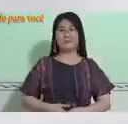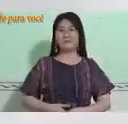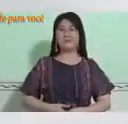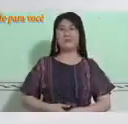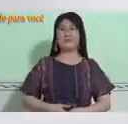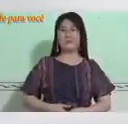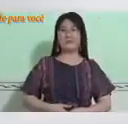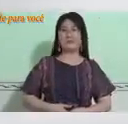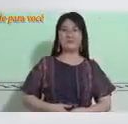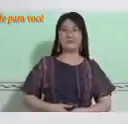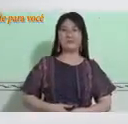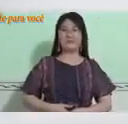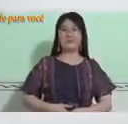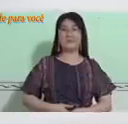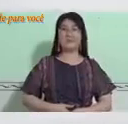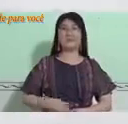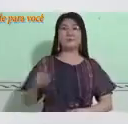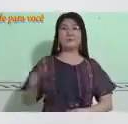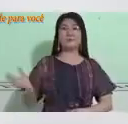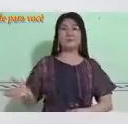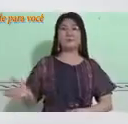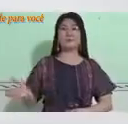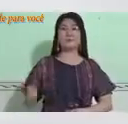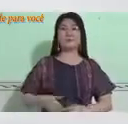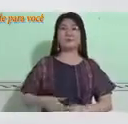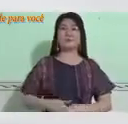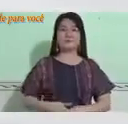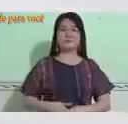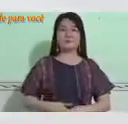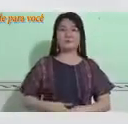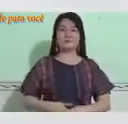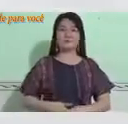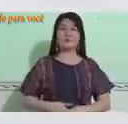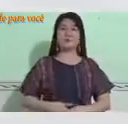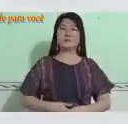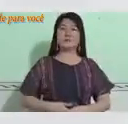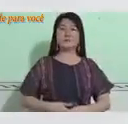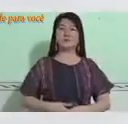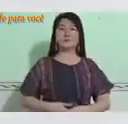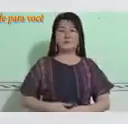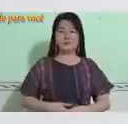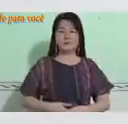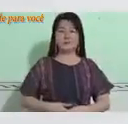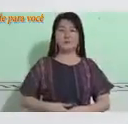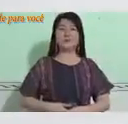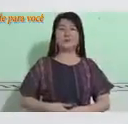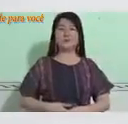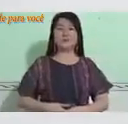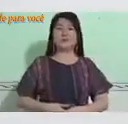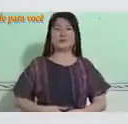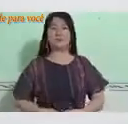DVSOMSC/AR 3 dias antes da colonoscopia e deve ser de fácil digestão.